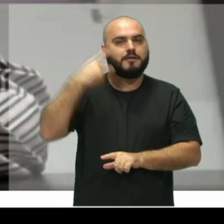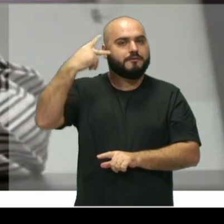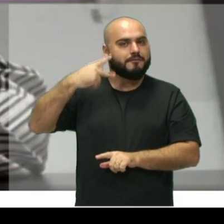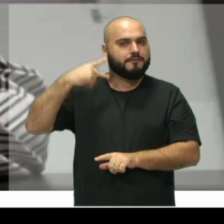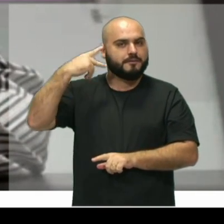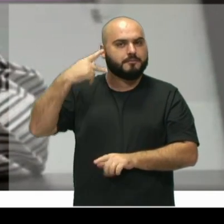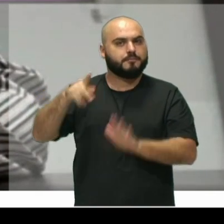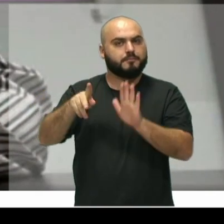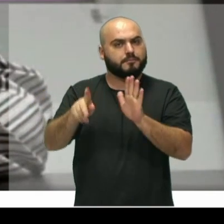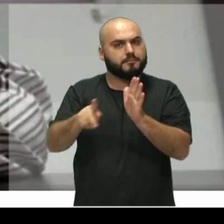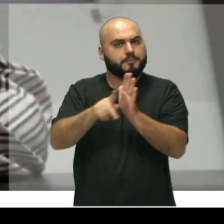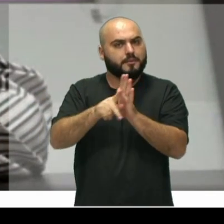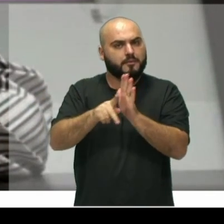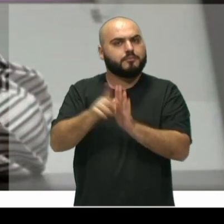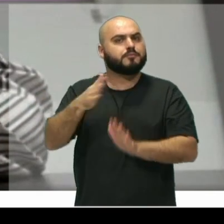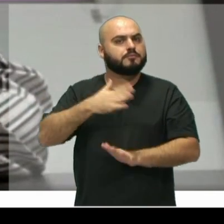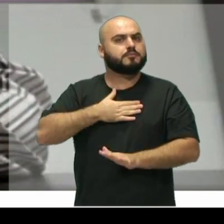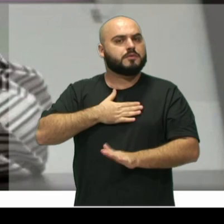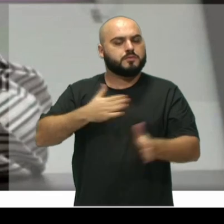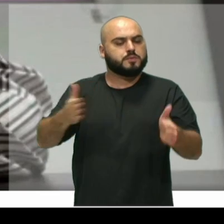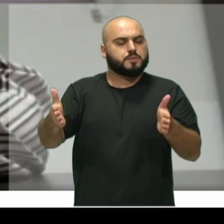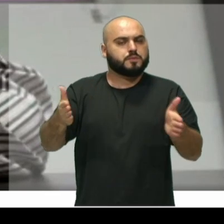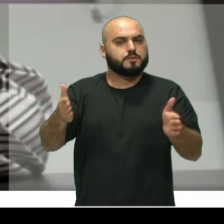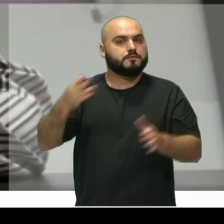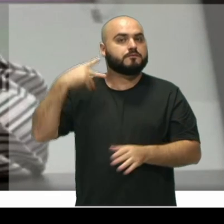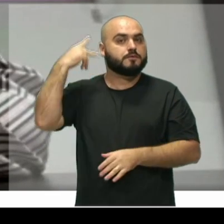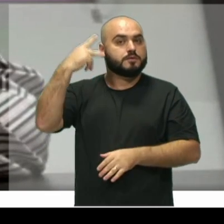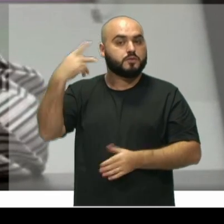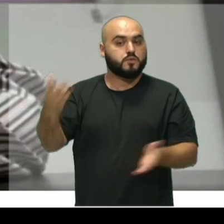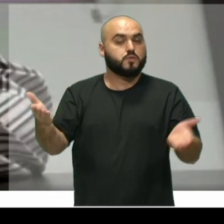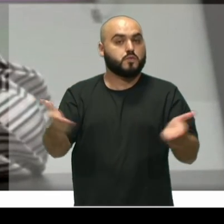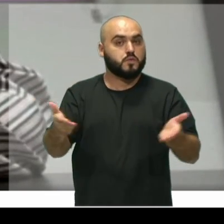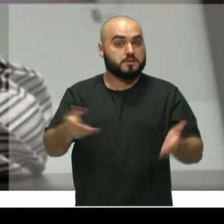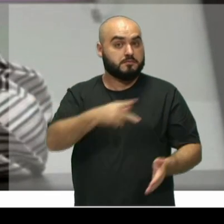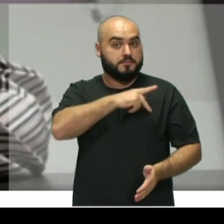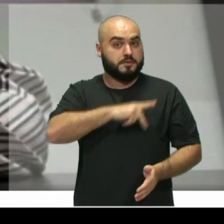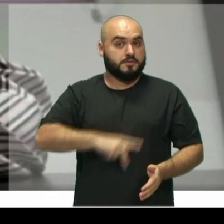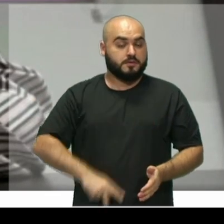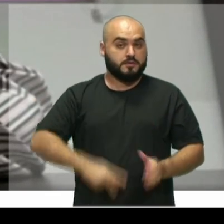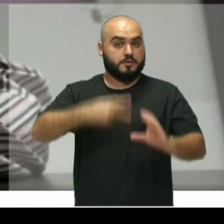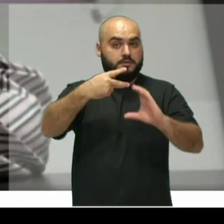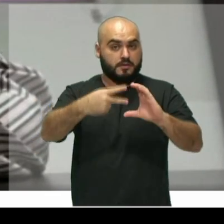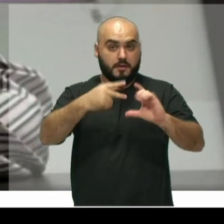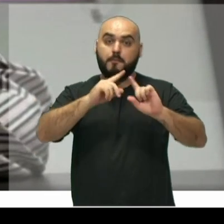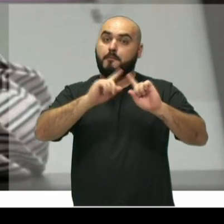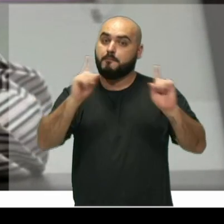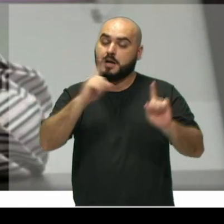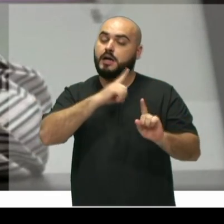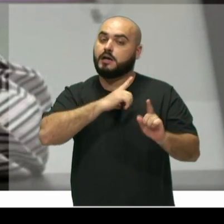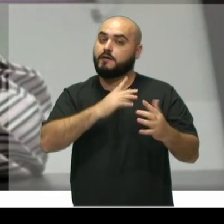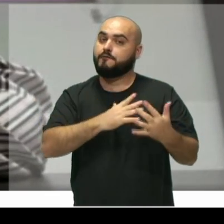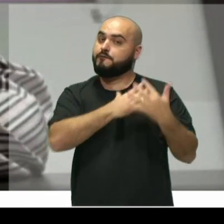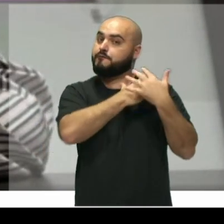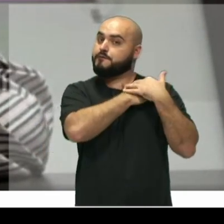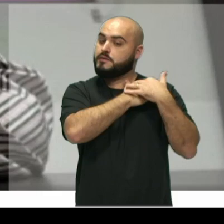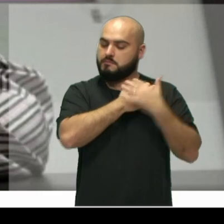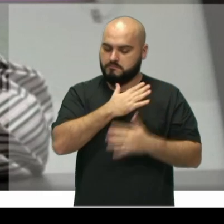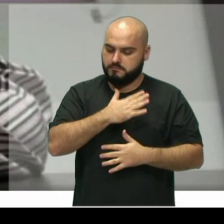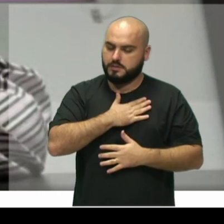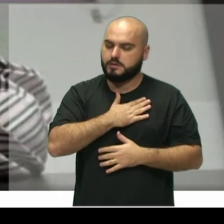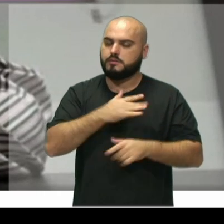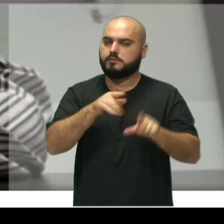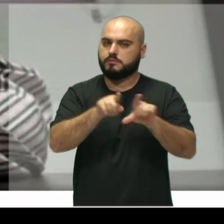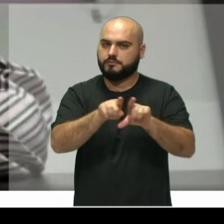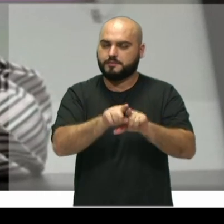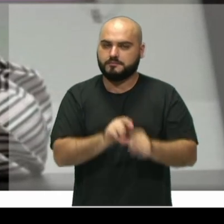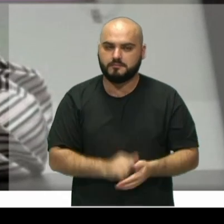do nosso mandato enquanto vereador. Hoje eu que sou presidente da Câmara, mas também temos a nossa função enquanto parlamentar também, conversar